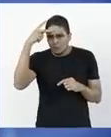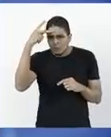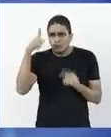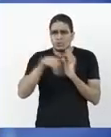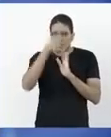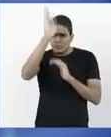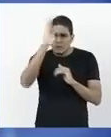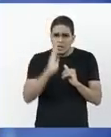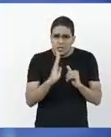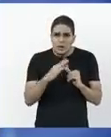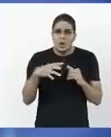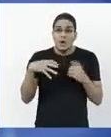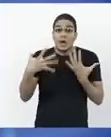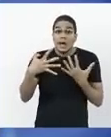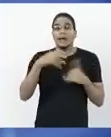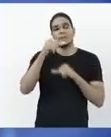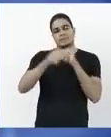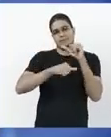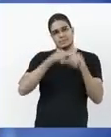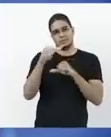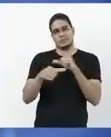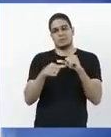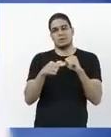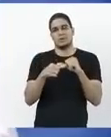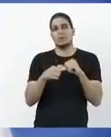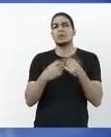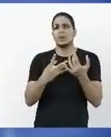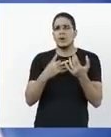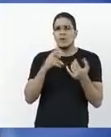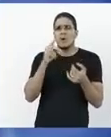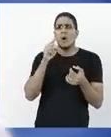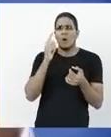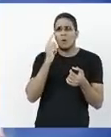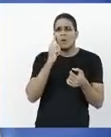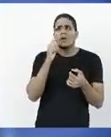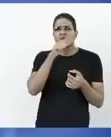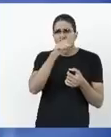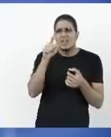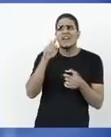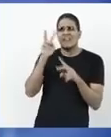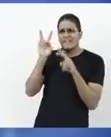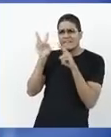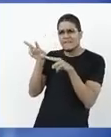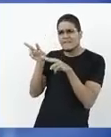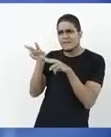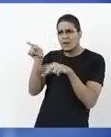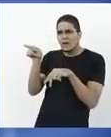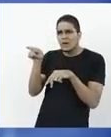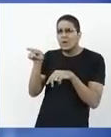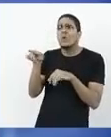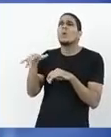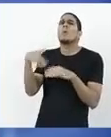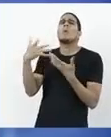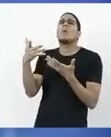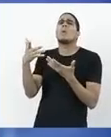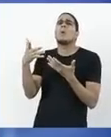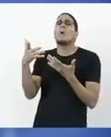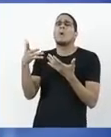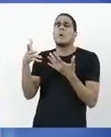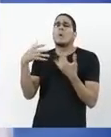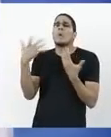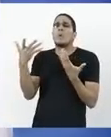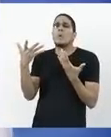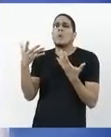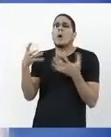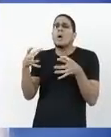para esses candidatos e ver o seguinte: de que partido eles vêm? Se os parlamentares desses partidos que eles representam estão envolvidos na Lava Jato,